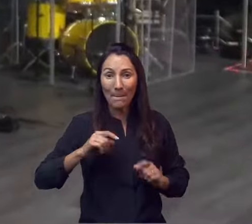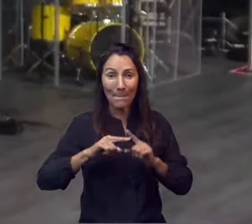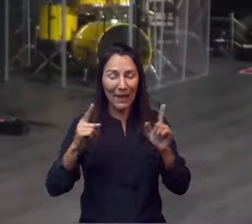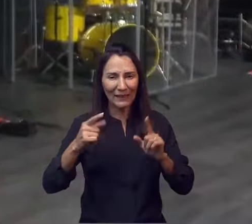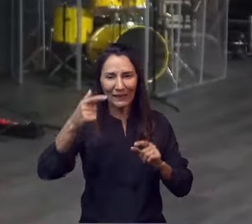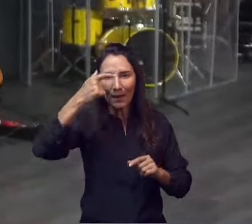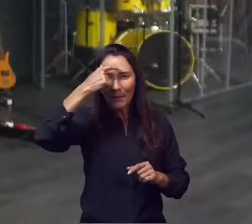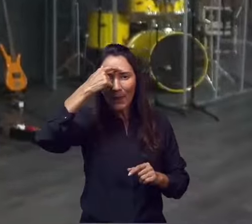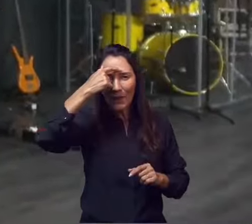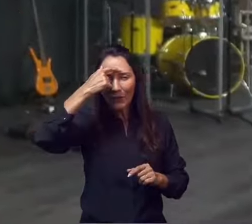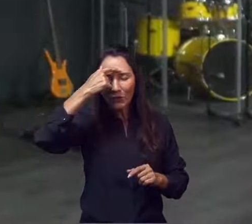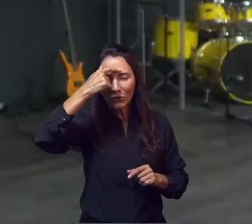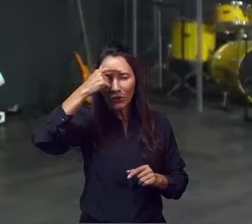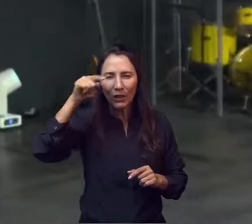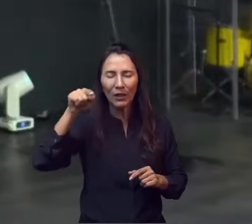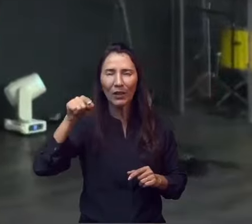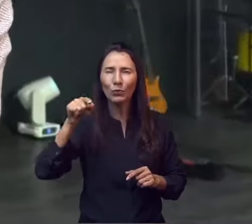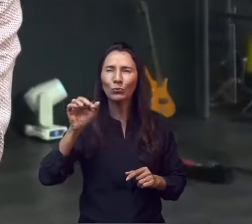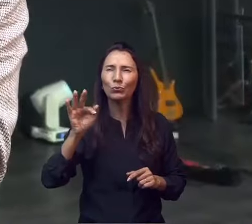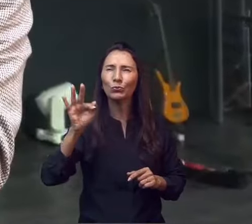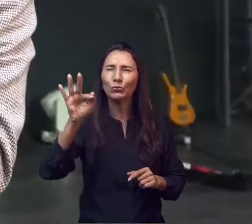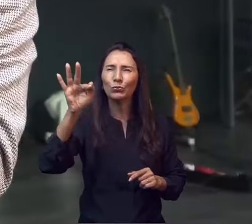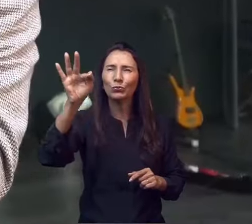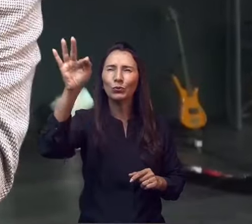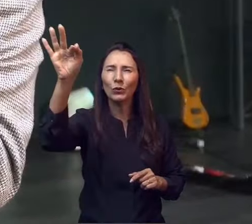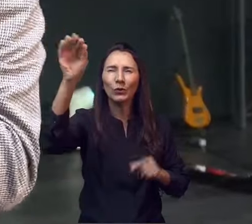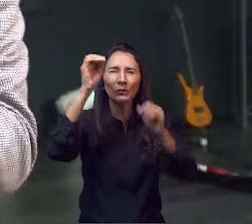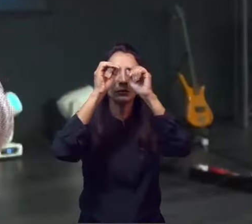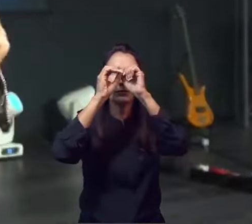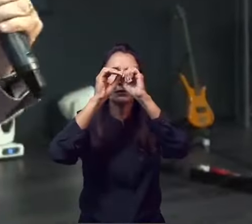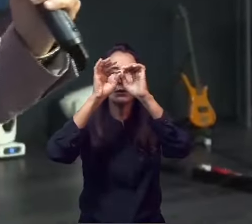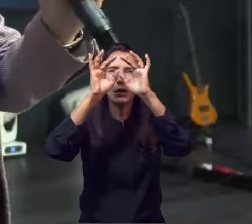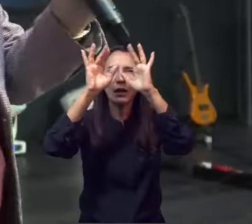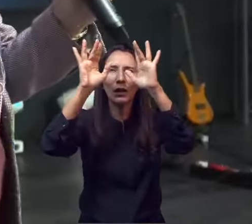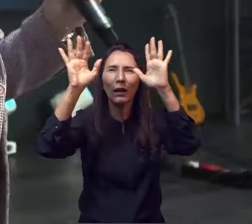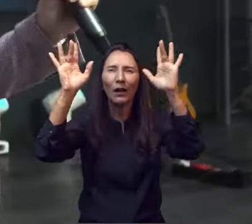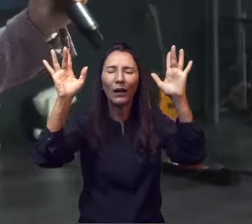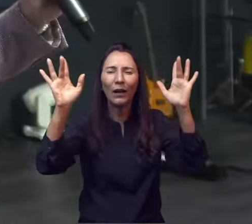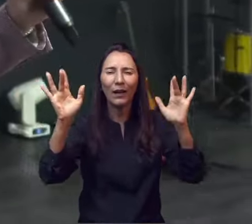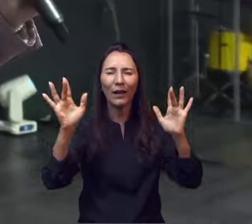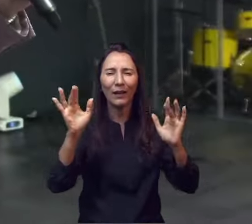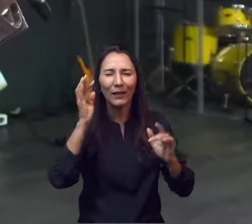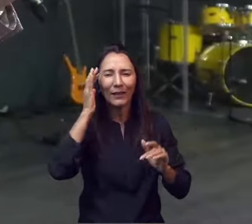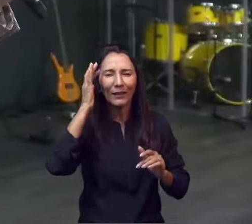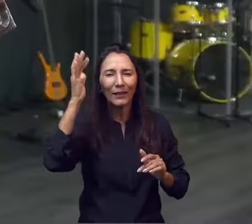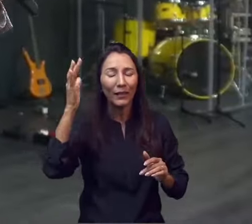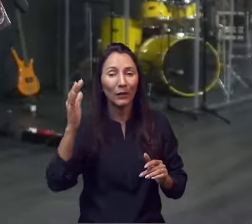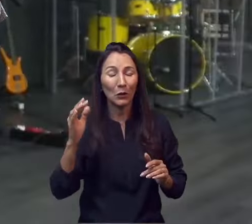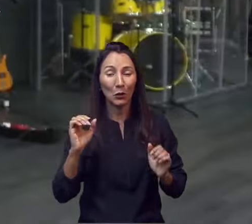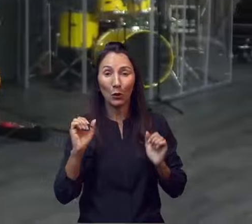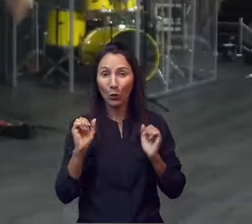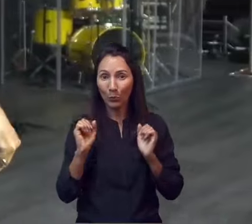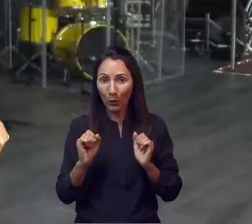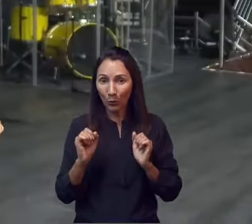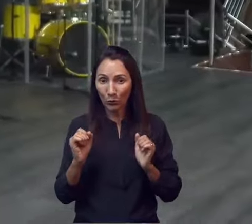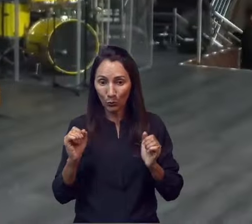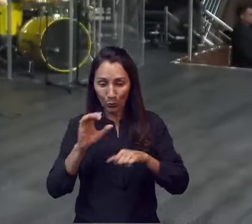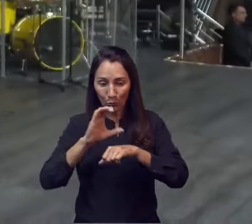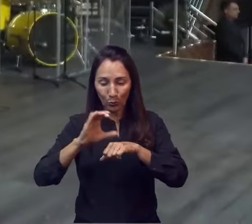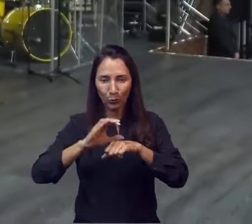eu tá 10 anos na minha frente eu posso ter entrado no curso de medicina hoje